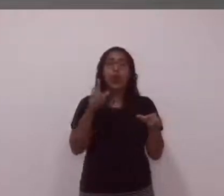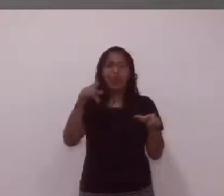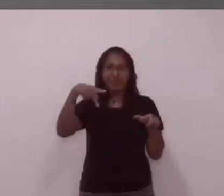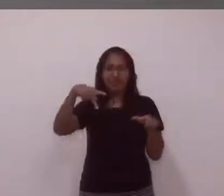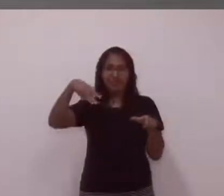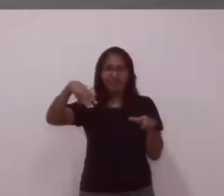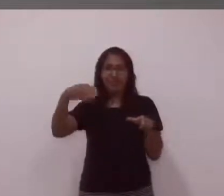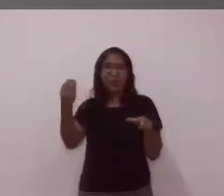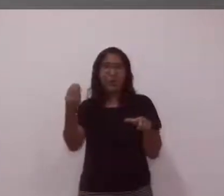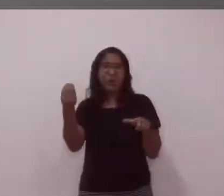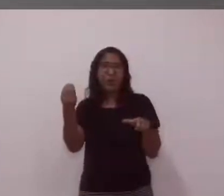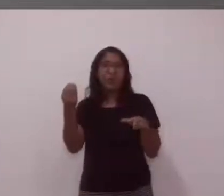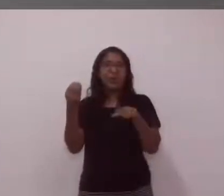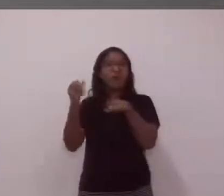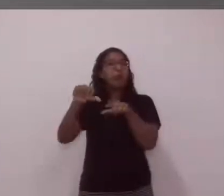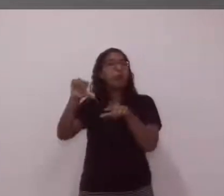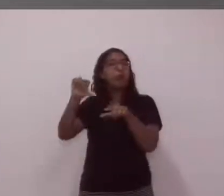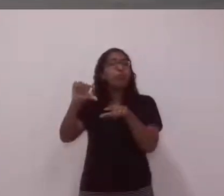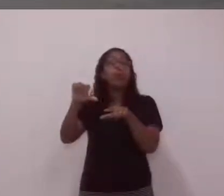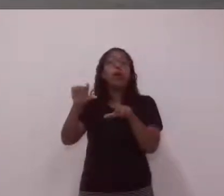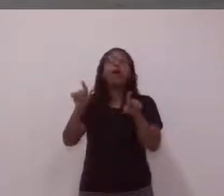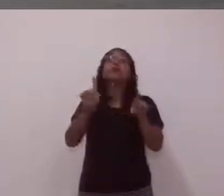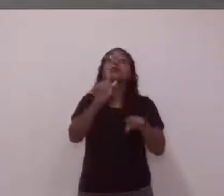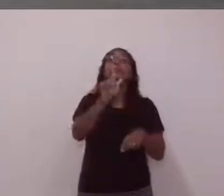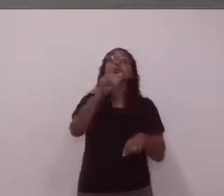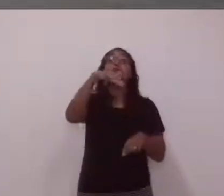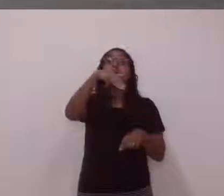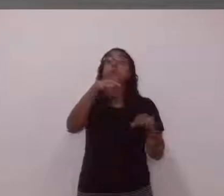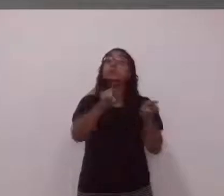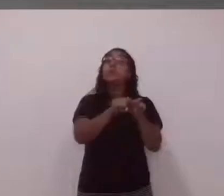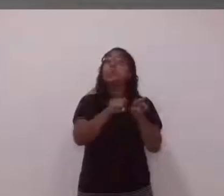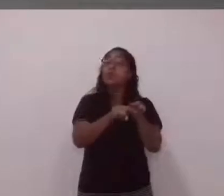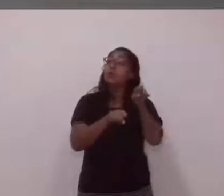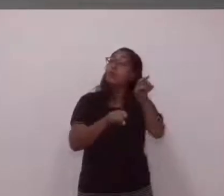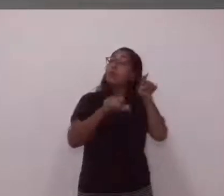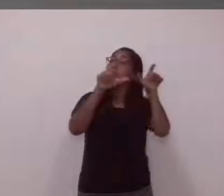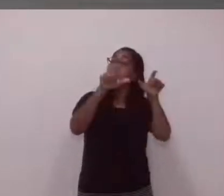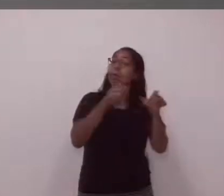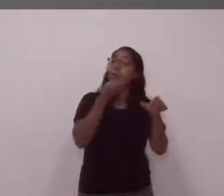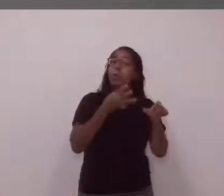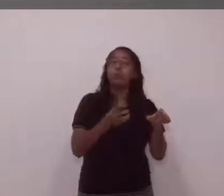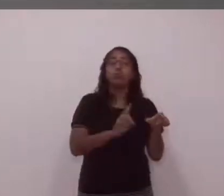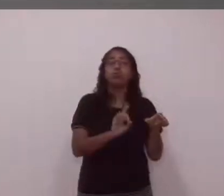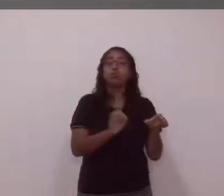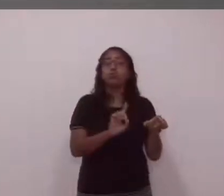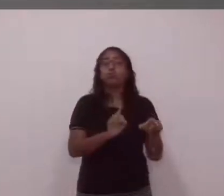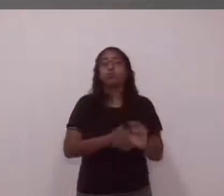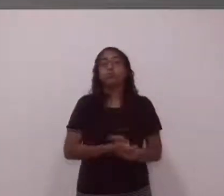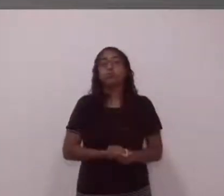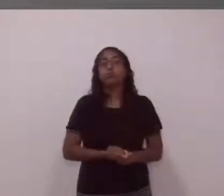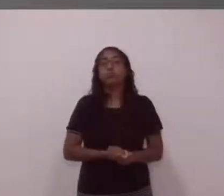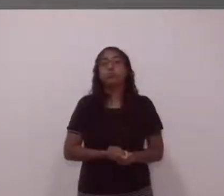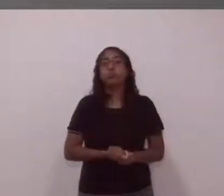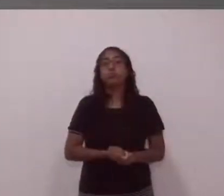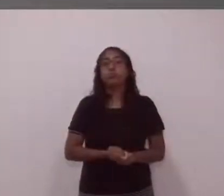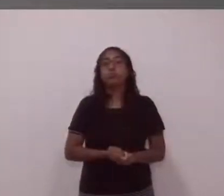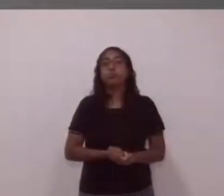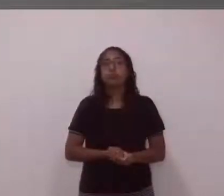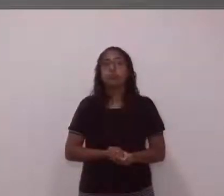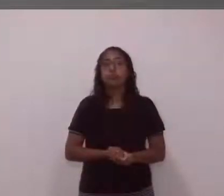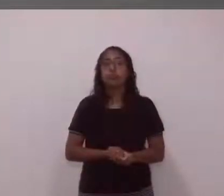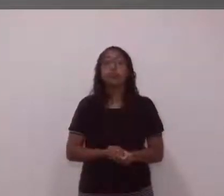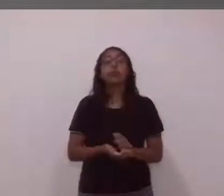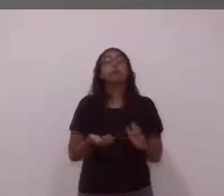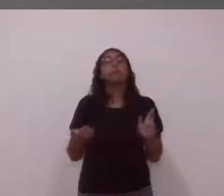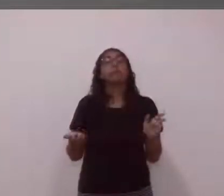está tudo aberto assim como a nossa guarda também precisa de um lugar confortável que faz o nosso trabalho e eu digo para vocês eu estive com o